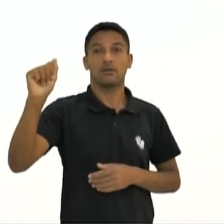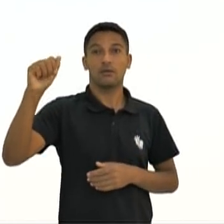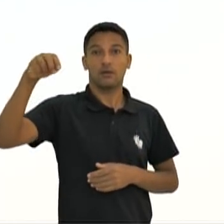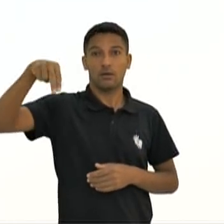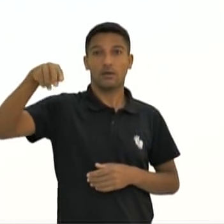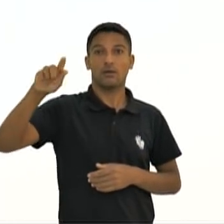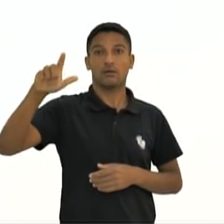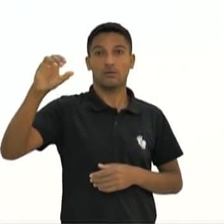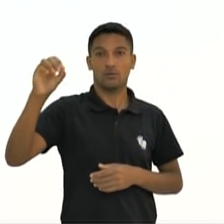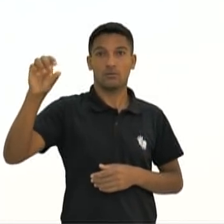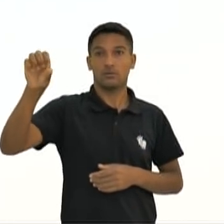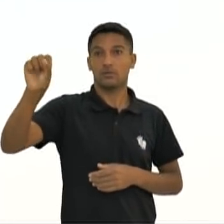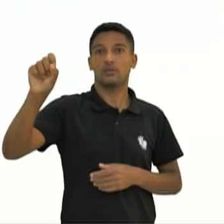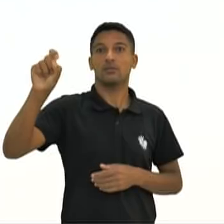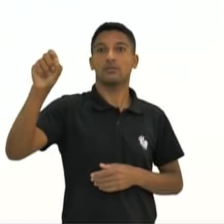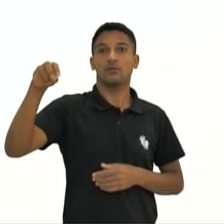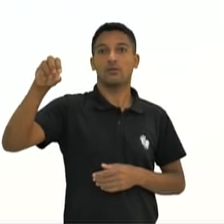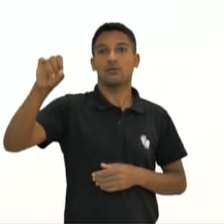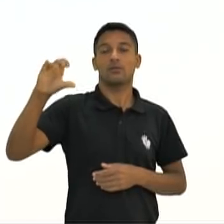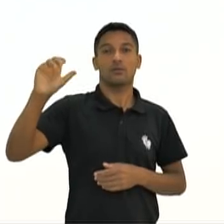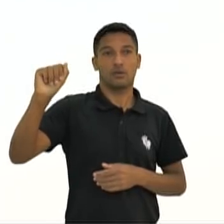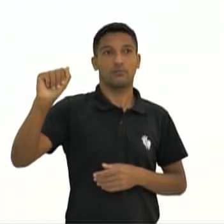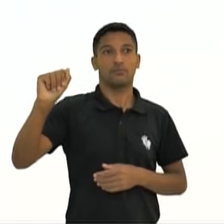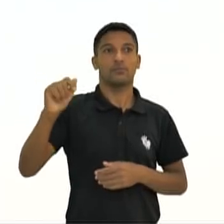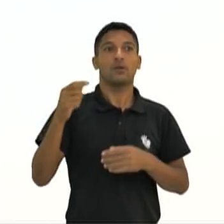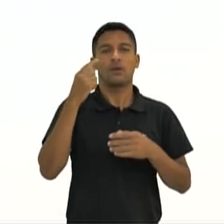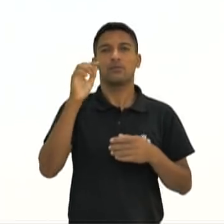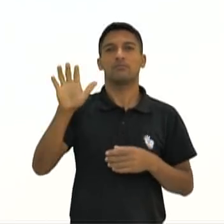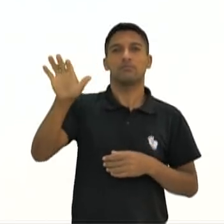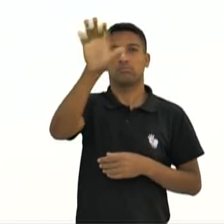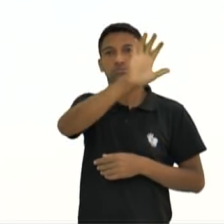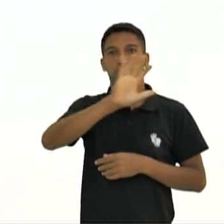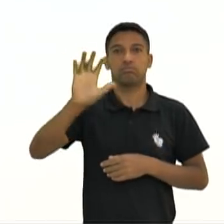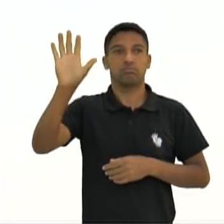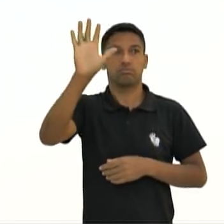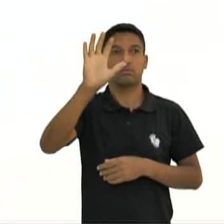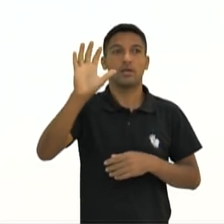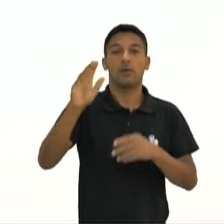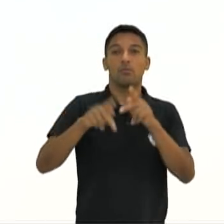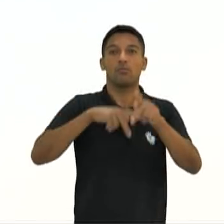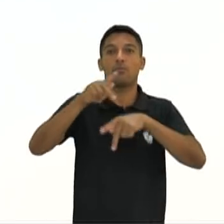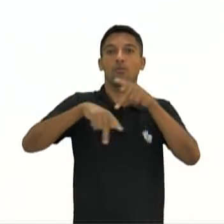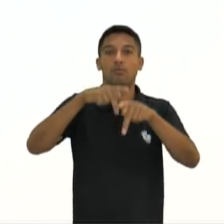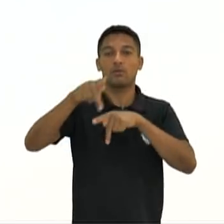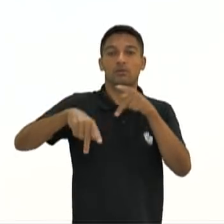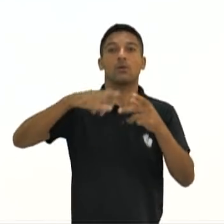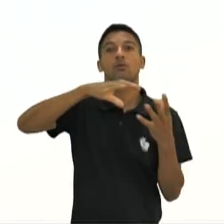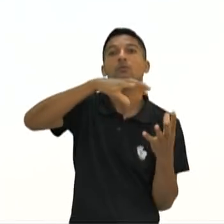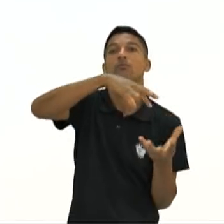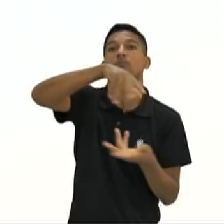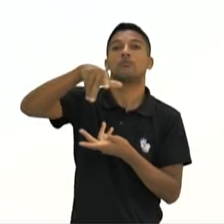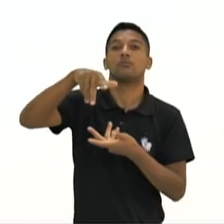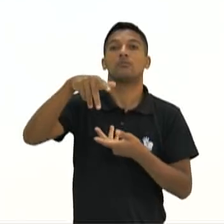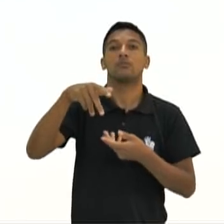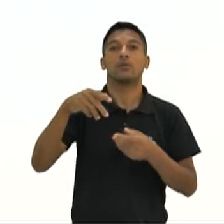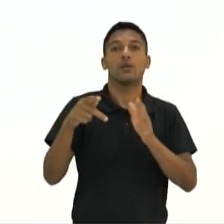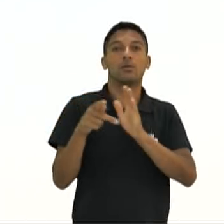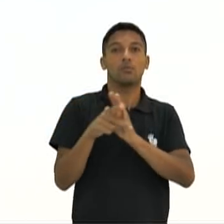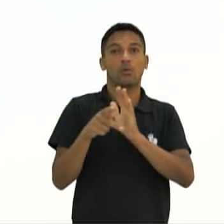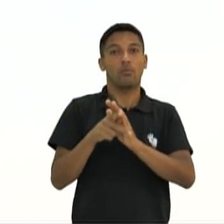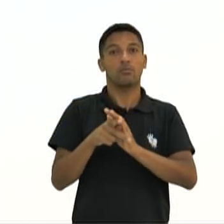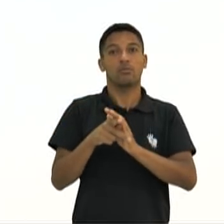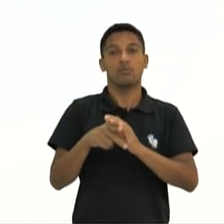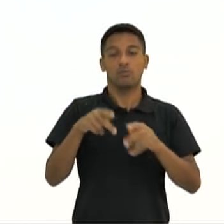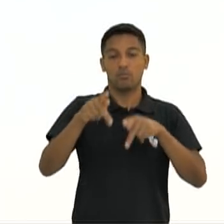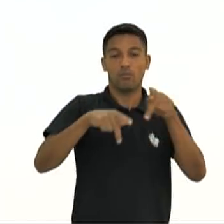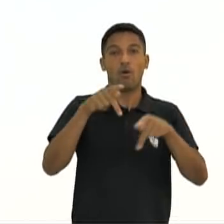distribuição populacional mundial. E dentro dessa perspectiva, nós vemos a ocupação predominantemente nas áreas litorâneas